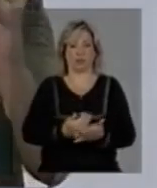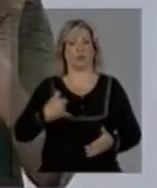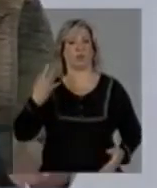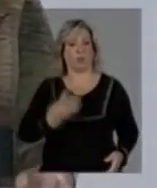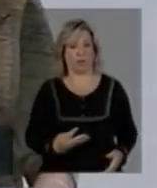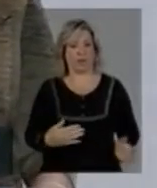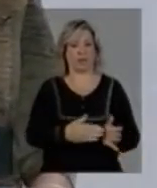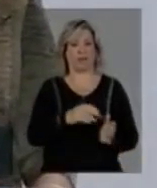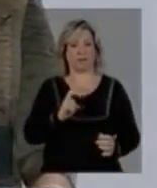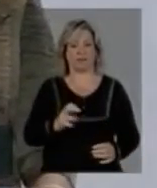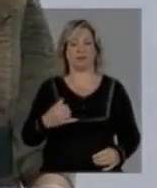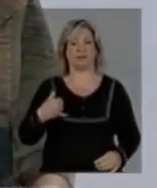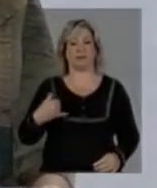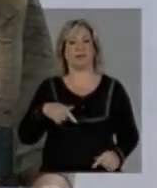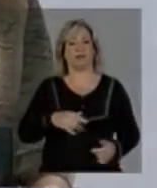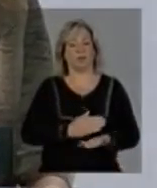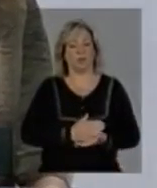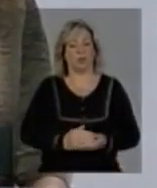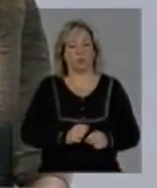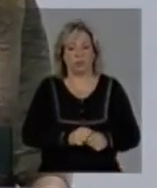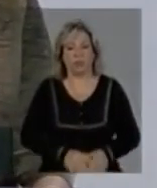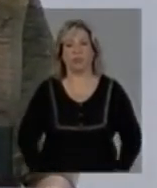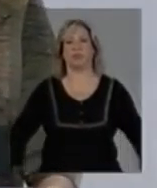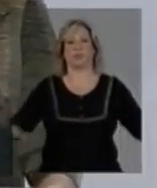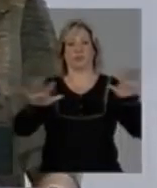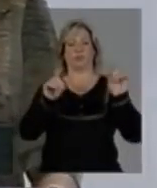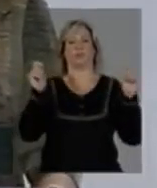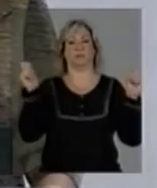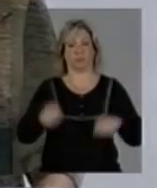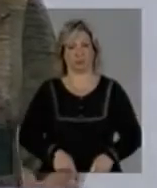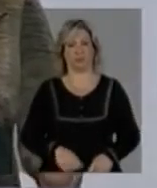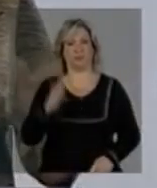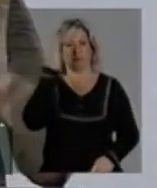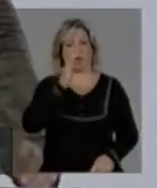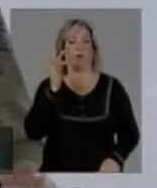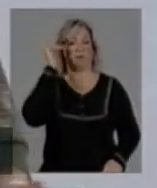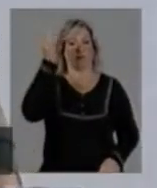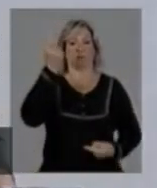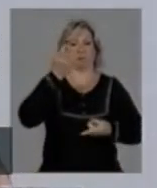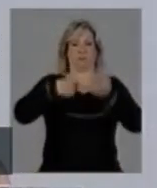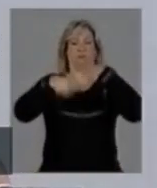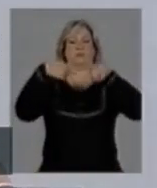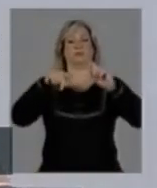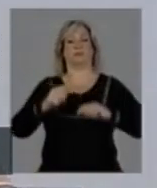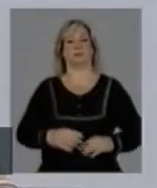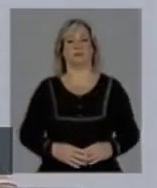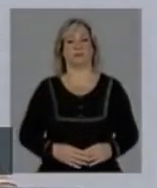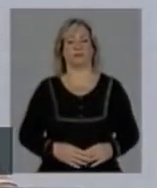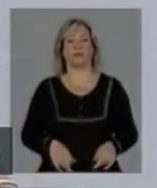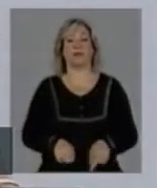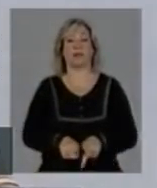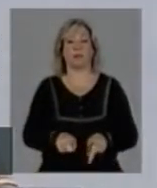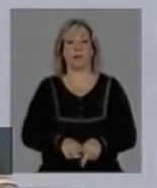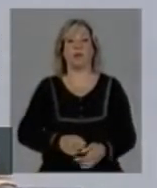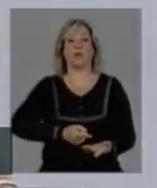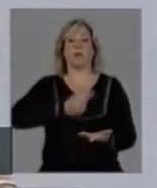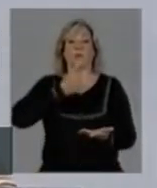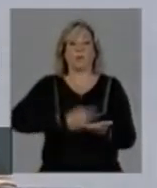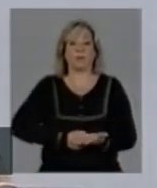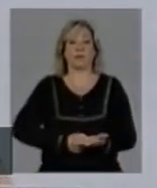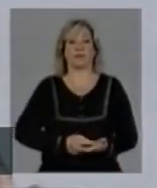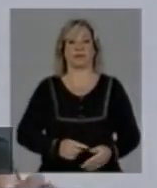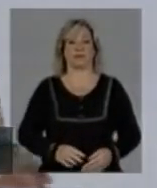2016 tendo universalizado o ensino, a chamado o ensino pré-escolar,